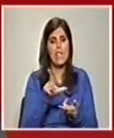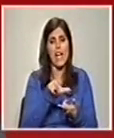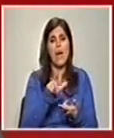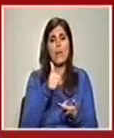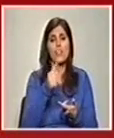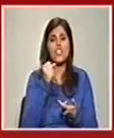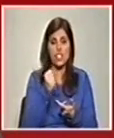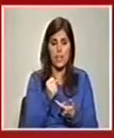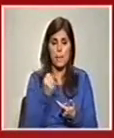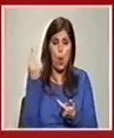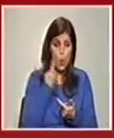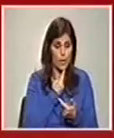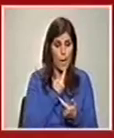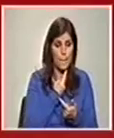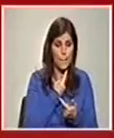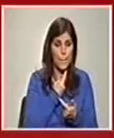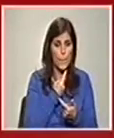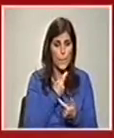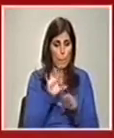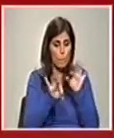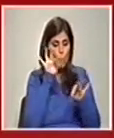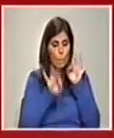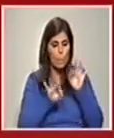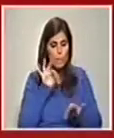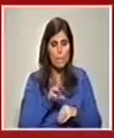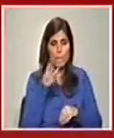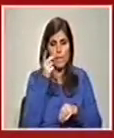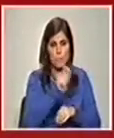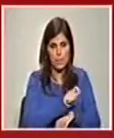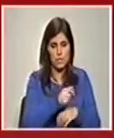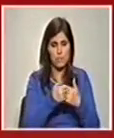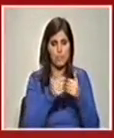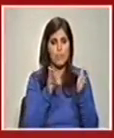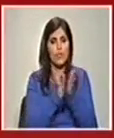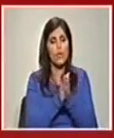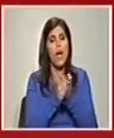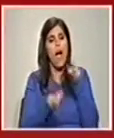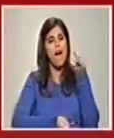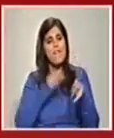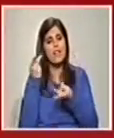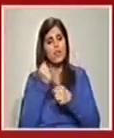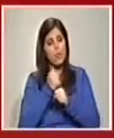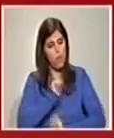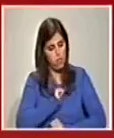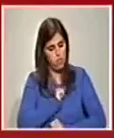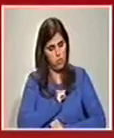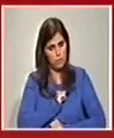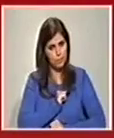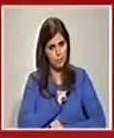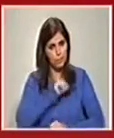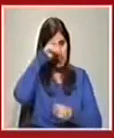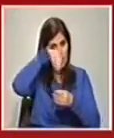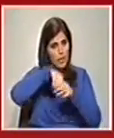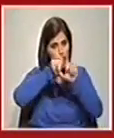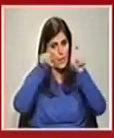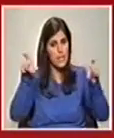nos obriga a um escrutínio trimestral de tudo, para avaliar o impacto do que fazemos. Obviamente que nas empresas